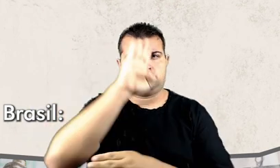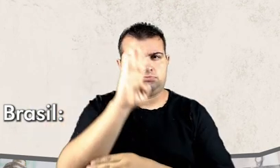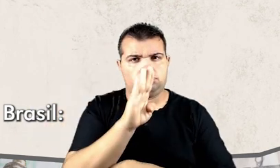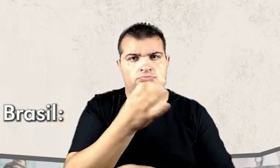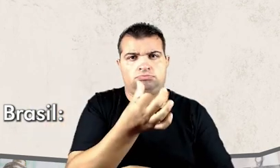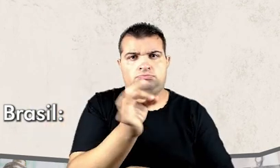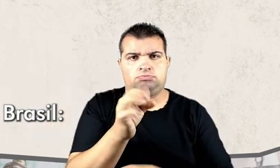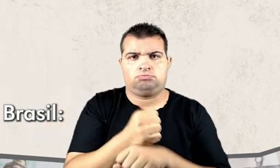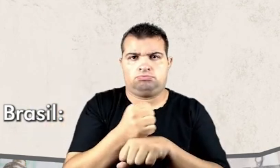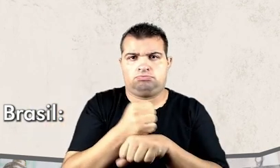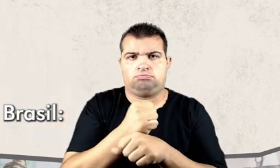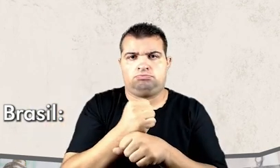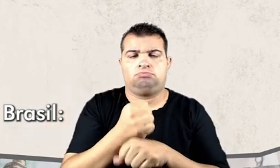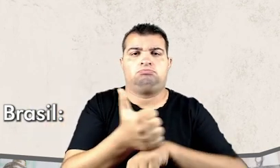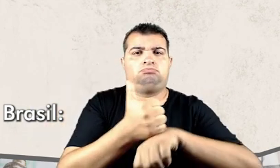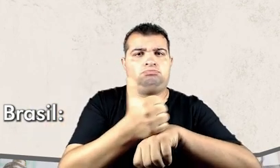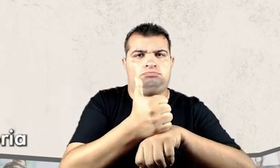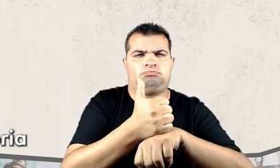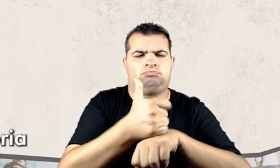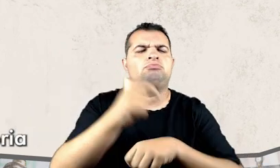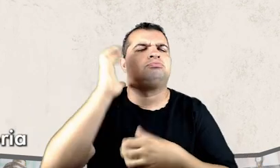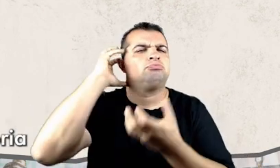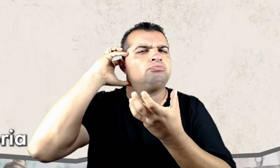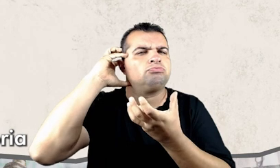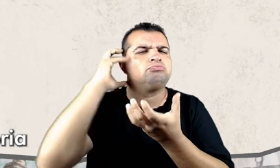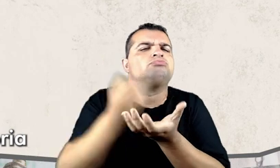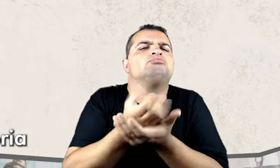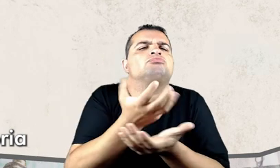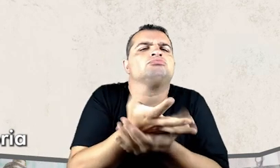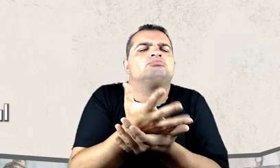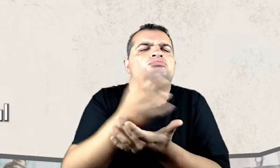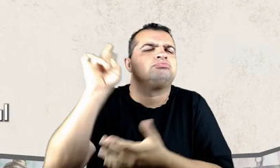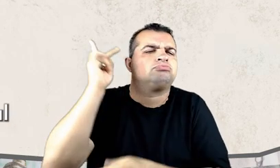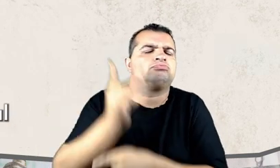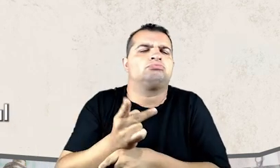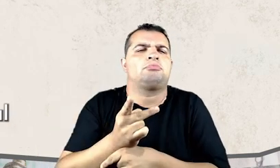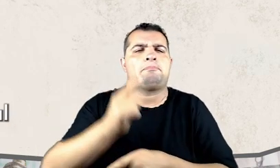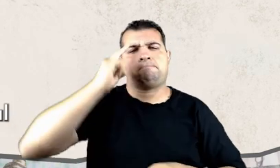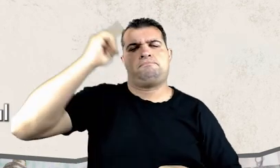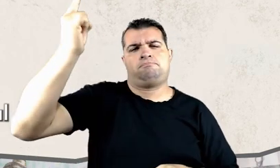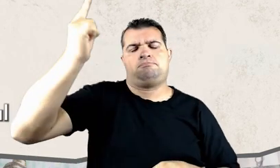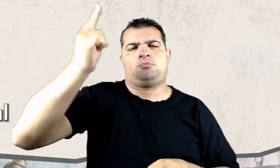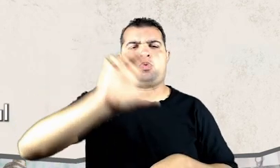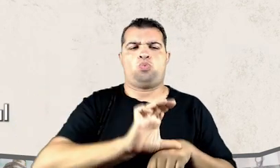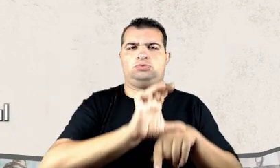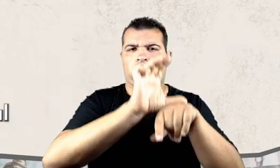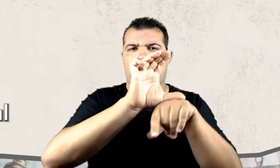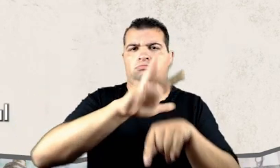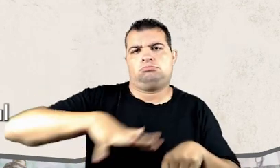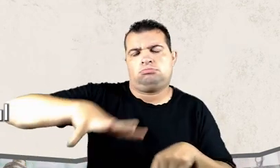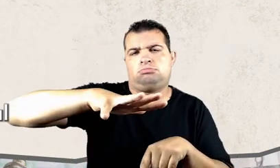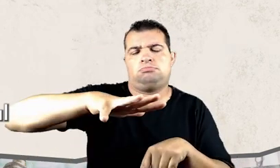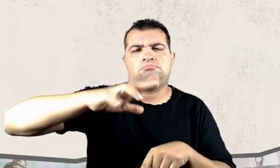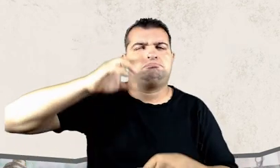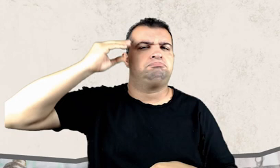Brasil. 60 anos de profissão. Um podcast da Comissão de História e Memória do Conselho Regional de